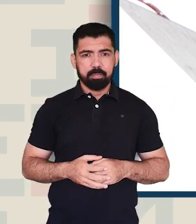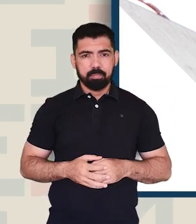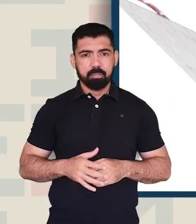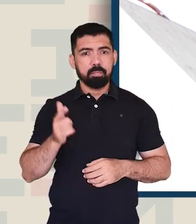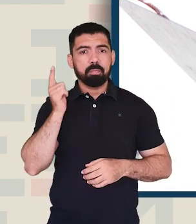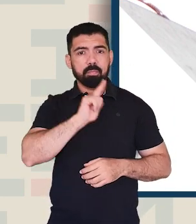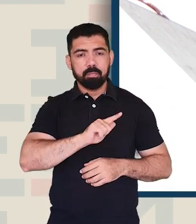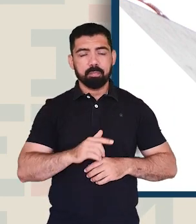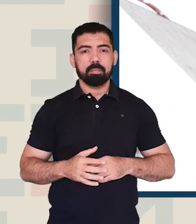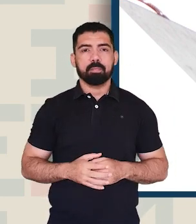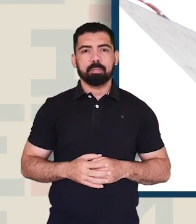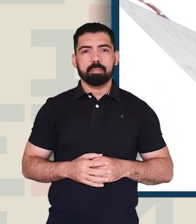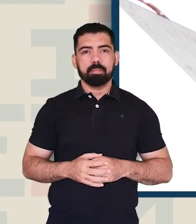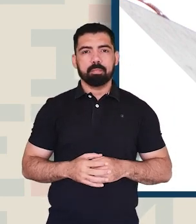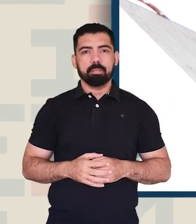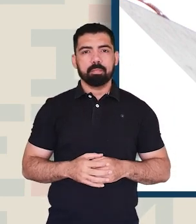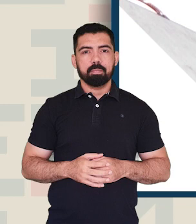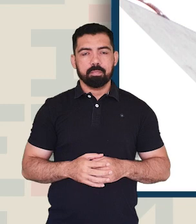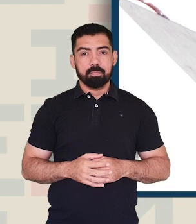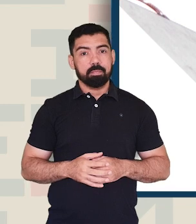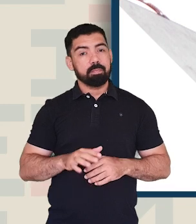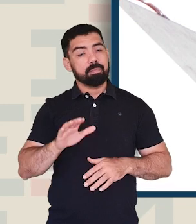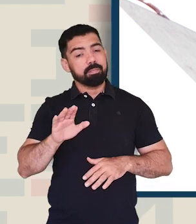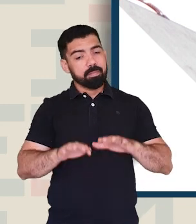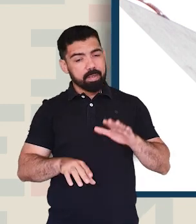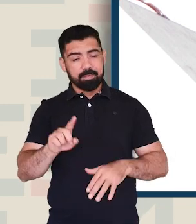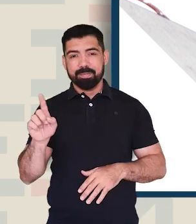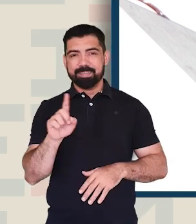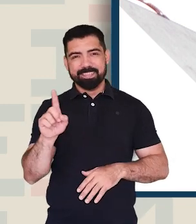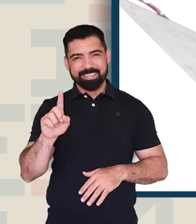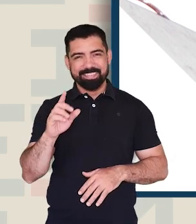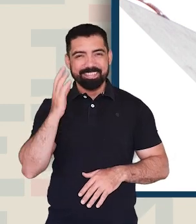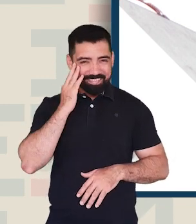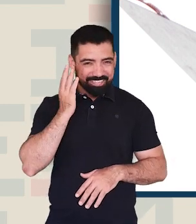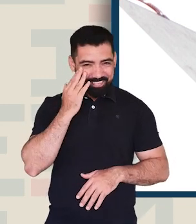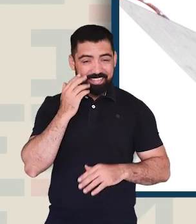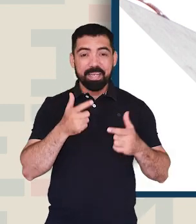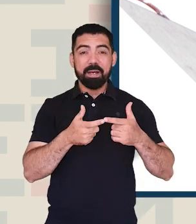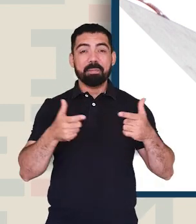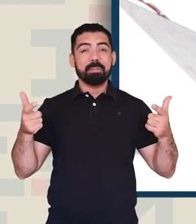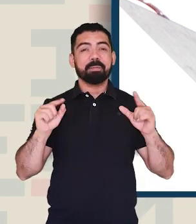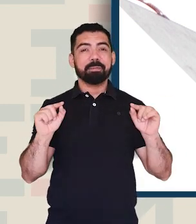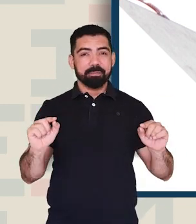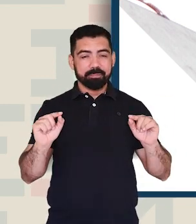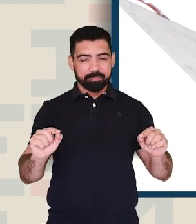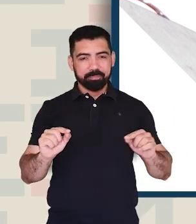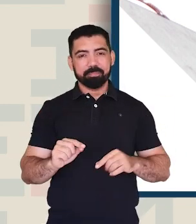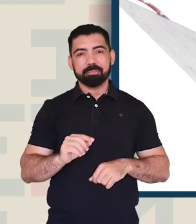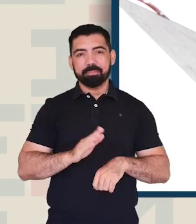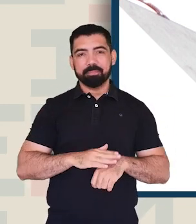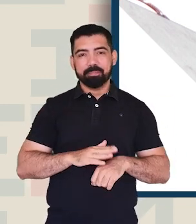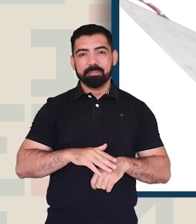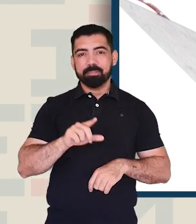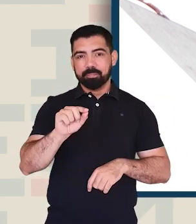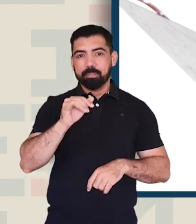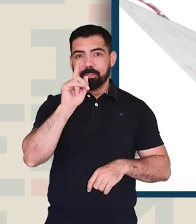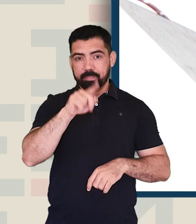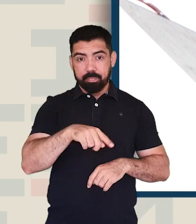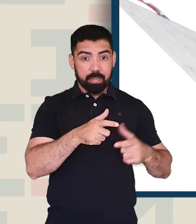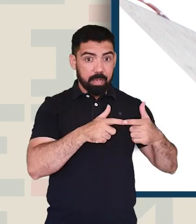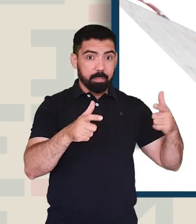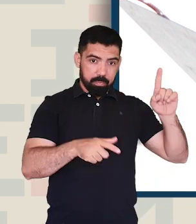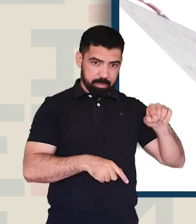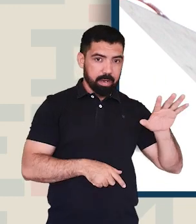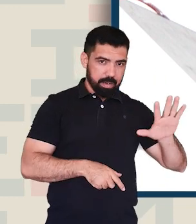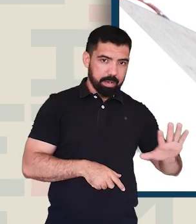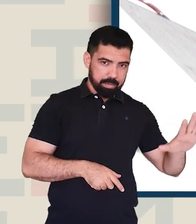E vai dar certo? Nem sempre, né? Nem sempre. A maioria das vezes vai dar certo. Mas eu vou dizer, não vai ser